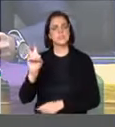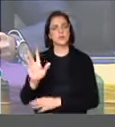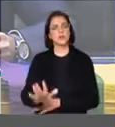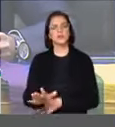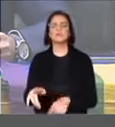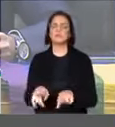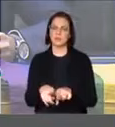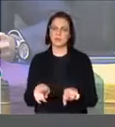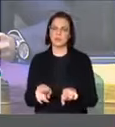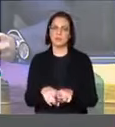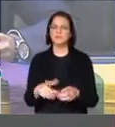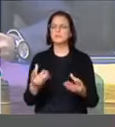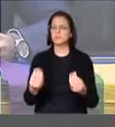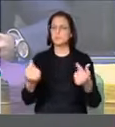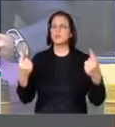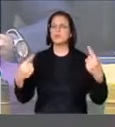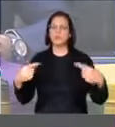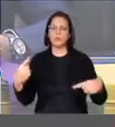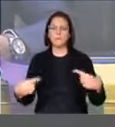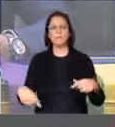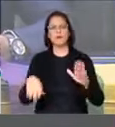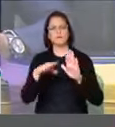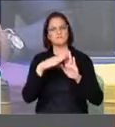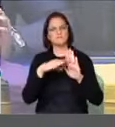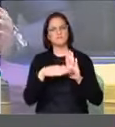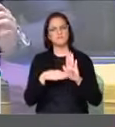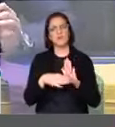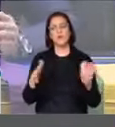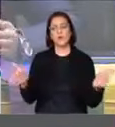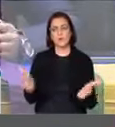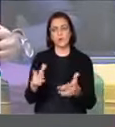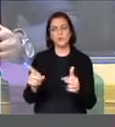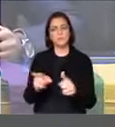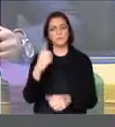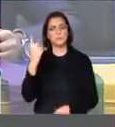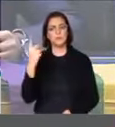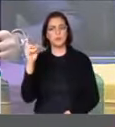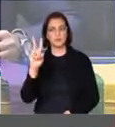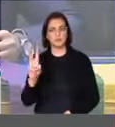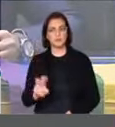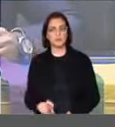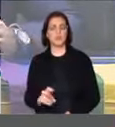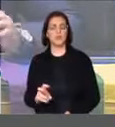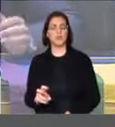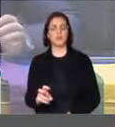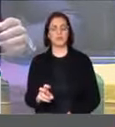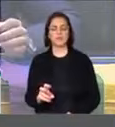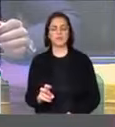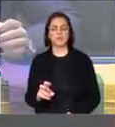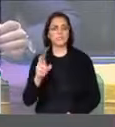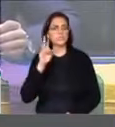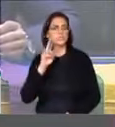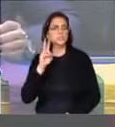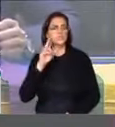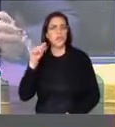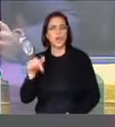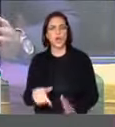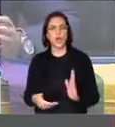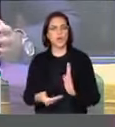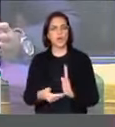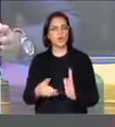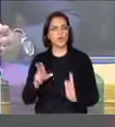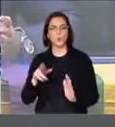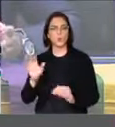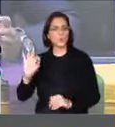também. Vão ter bastante debate. E hoje, pela primeira vez, historicamente, na história dessa casa,